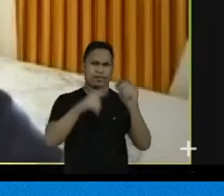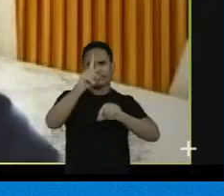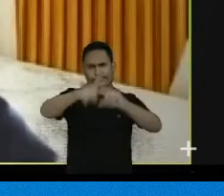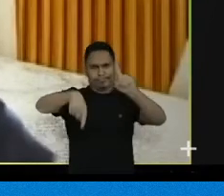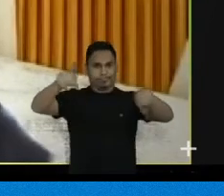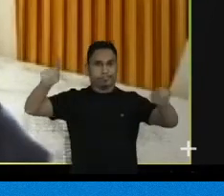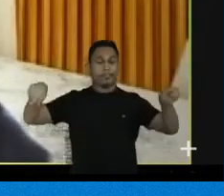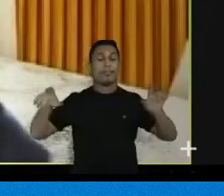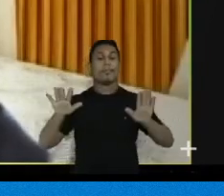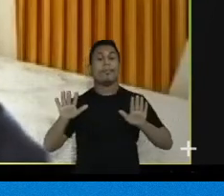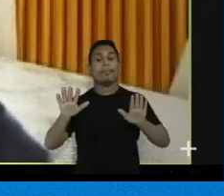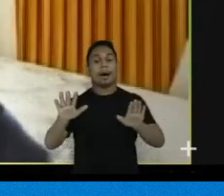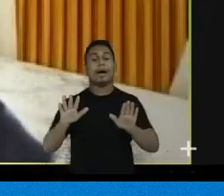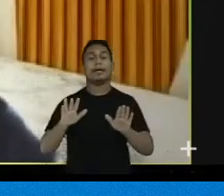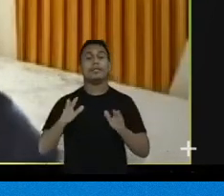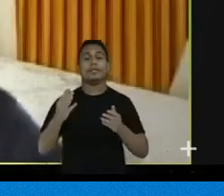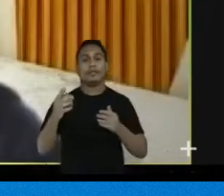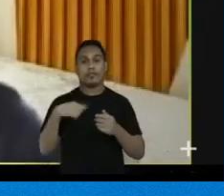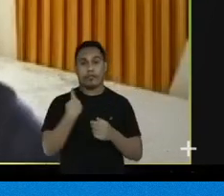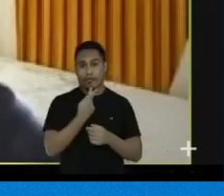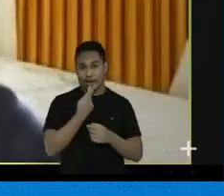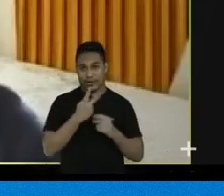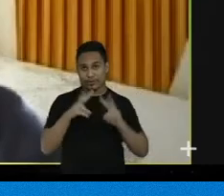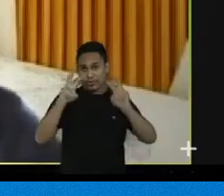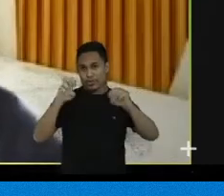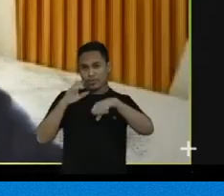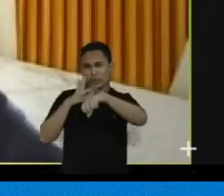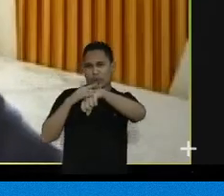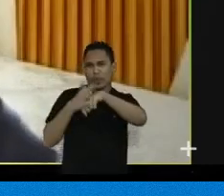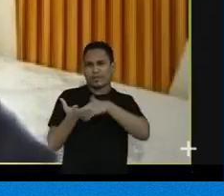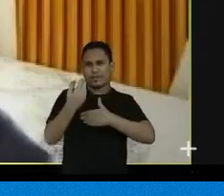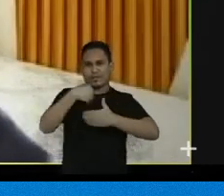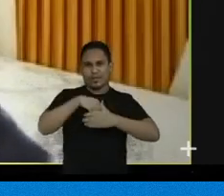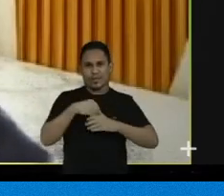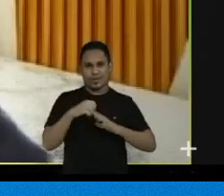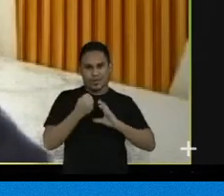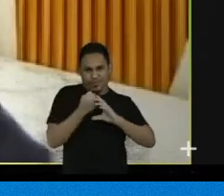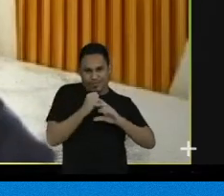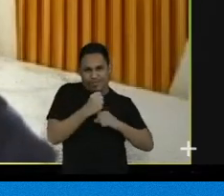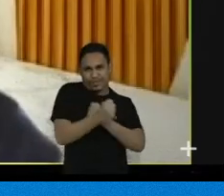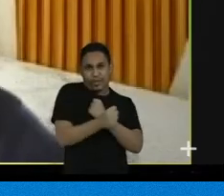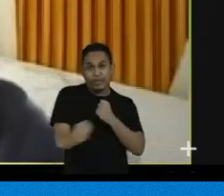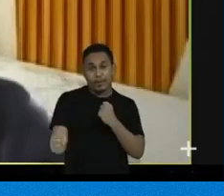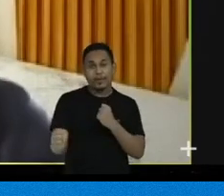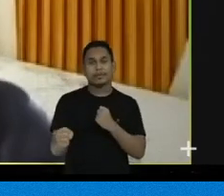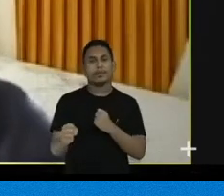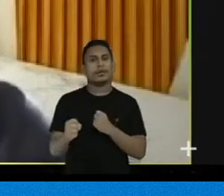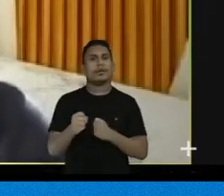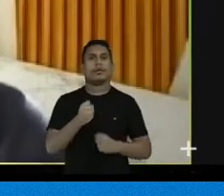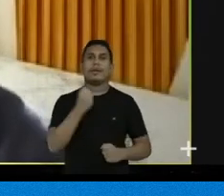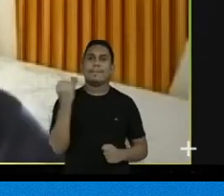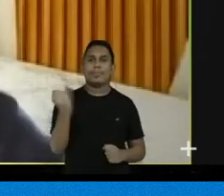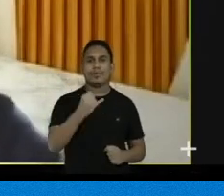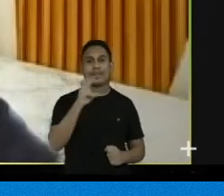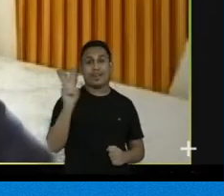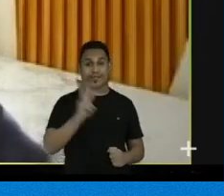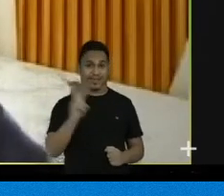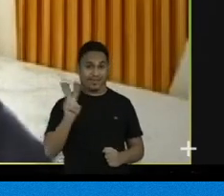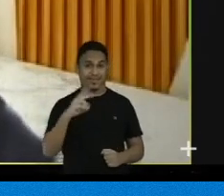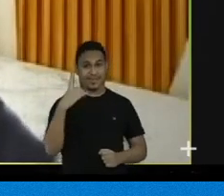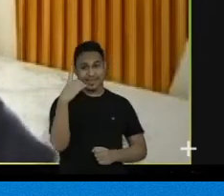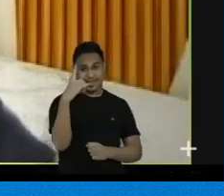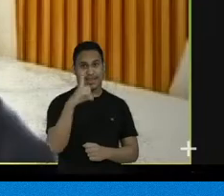está falando de doenças autoimunes, inclusive uma importância que a vitamina D tem na saúde das